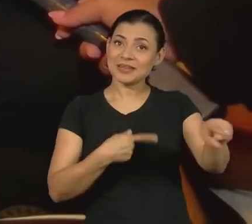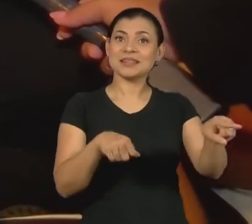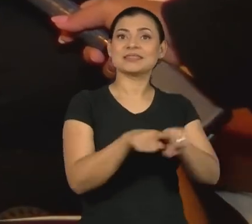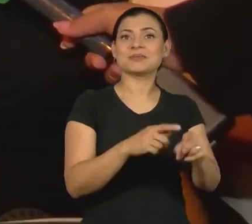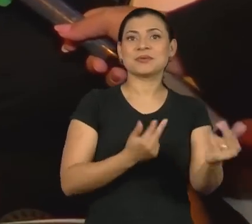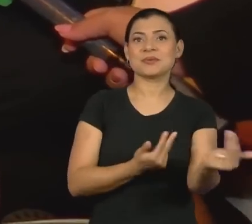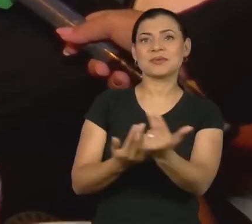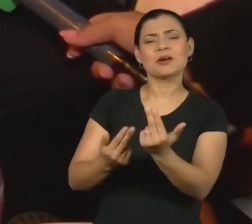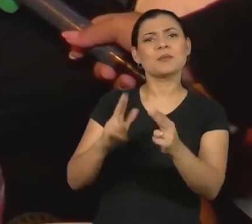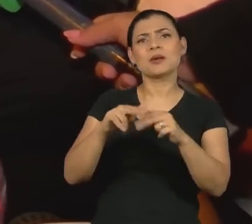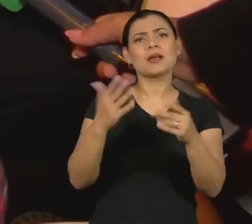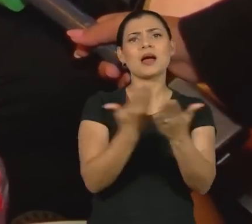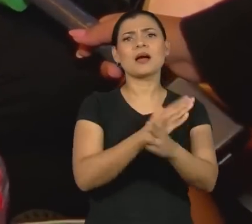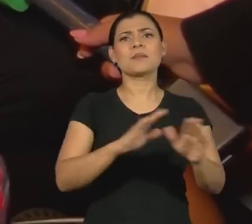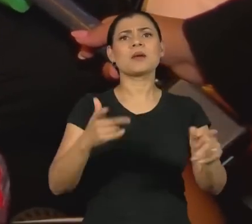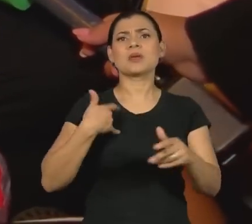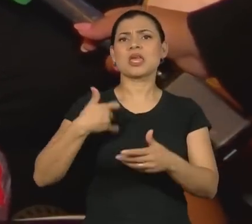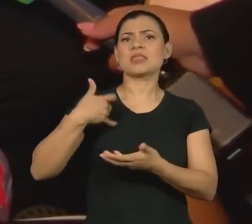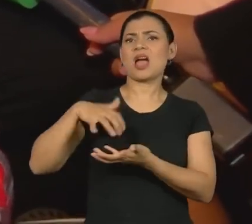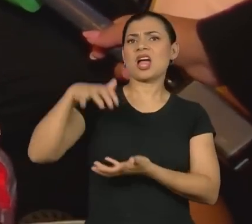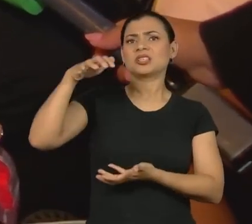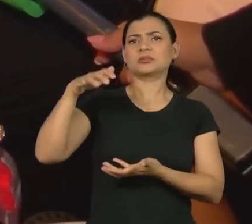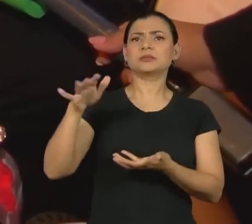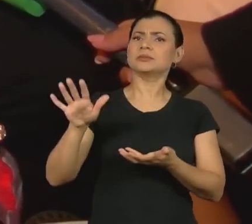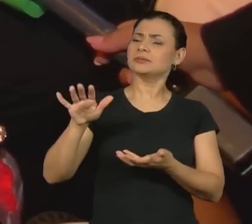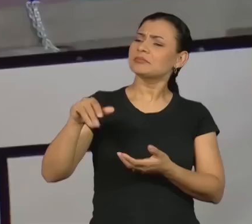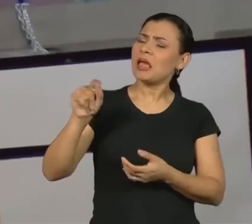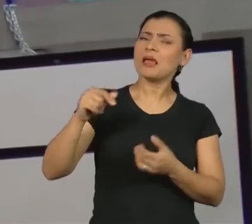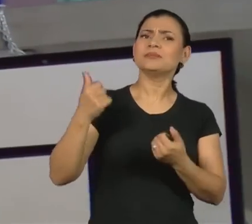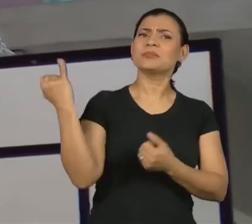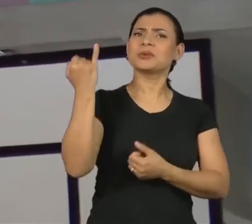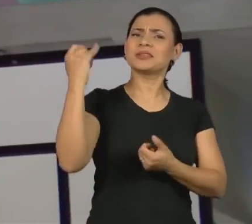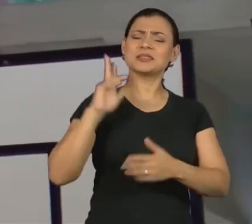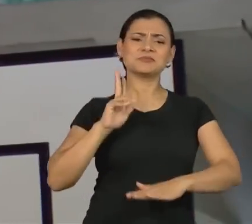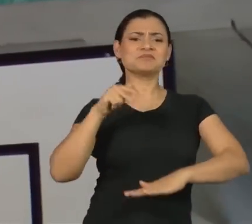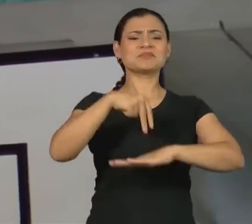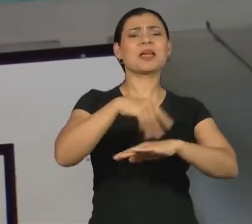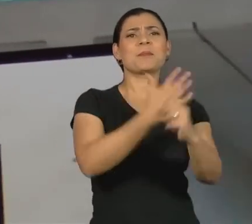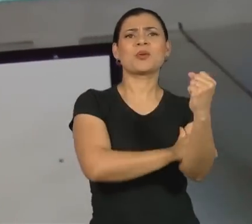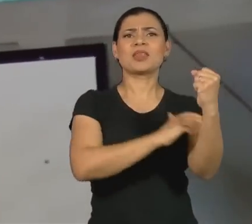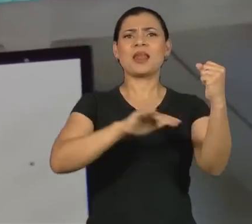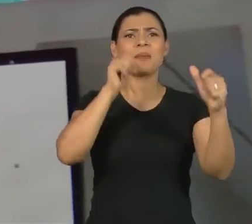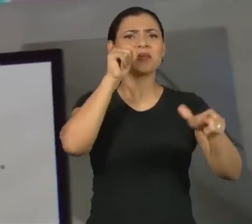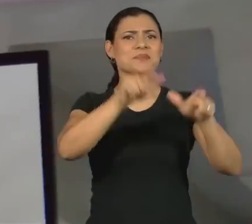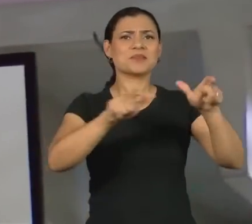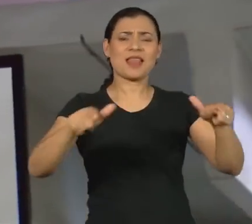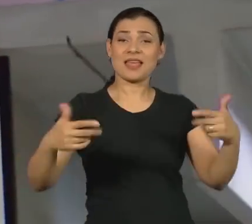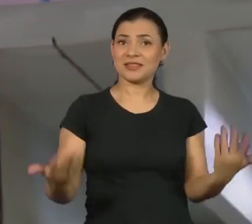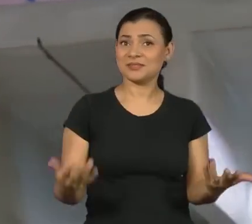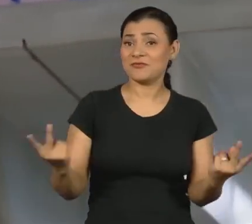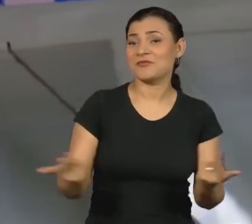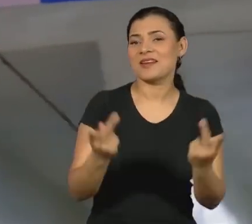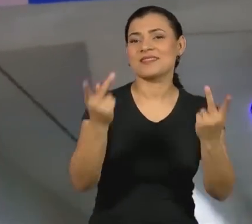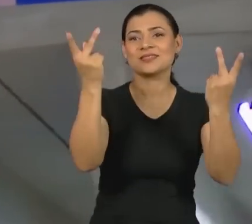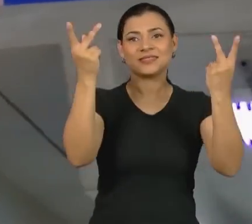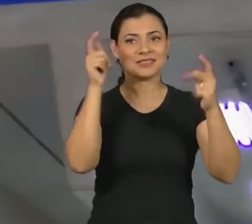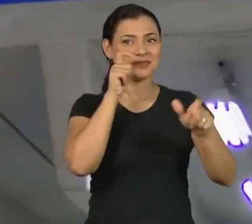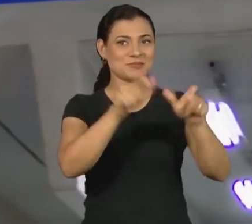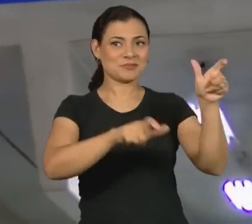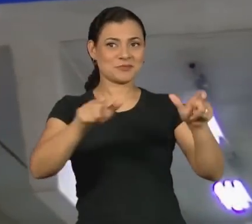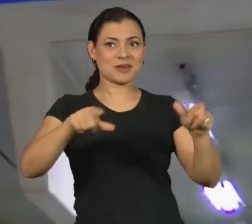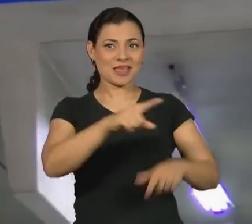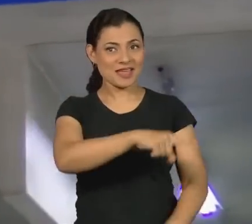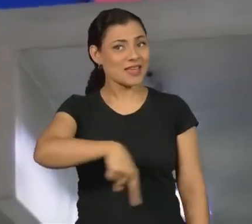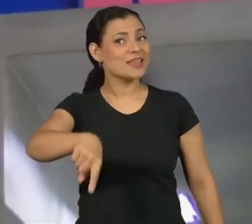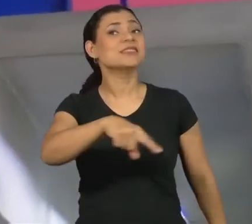vamos quebrar esse estigma do etarismo, o que é mais importante. E empoderamento dessas mulheres, né? Valorização das mulheres da